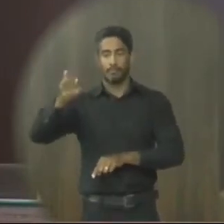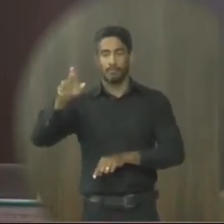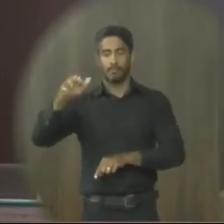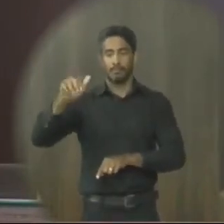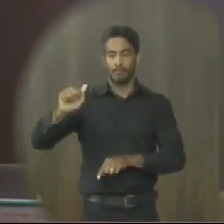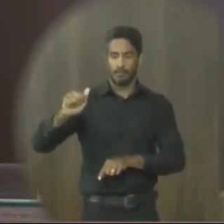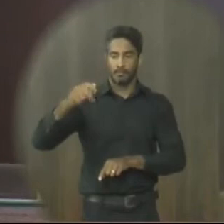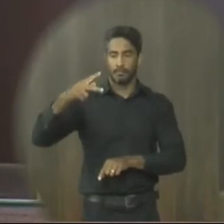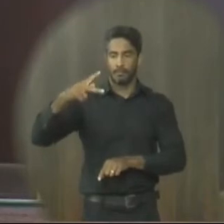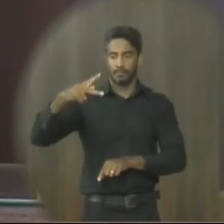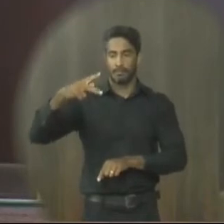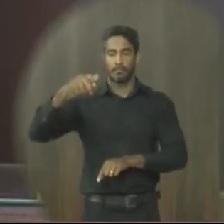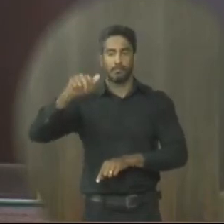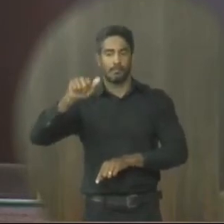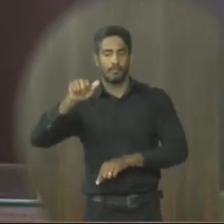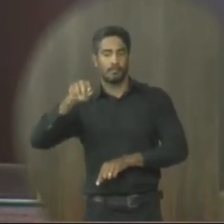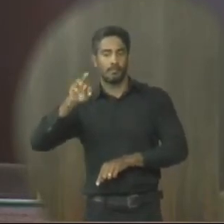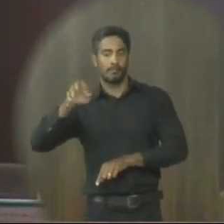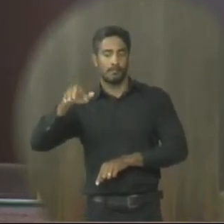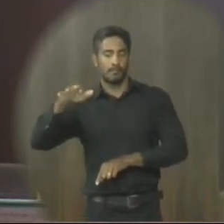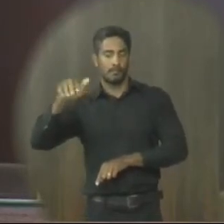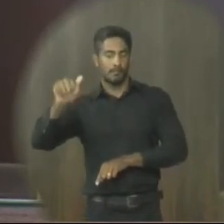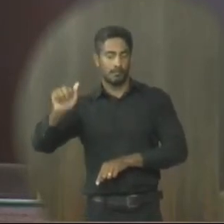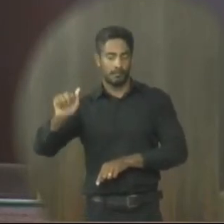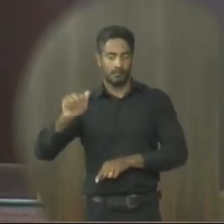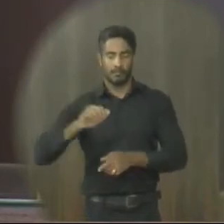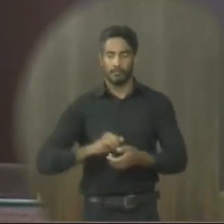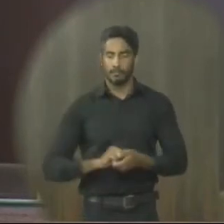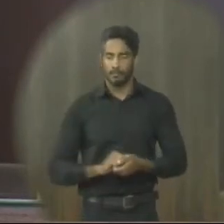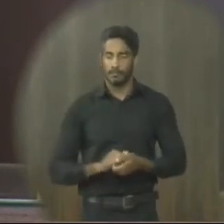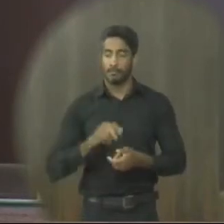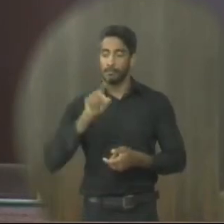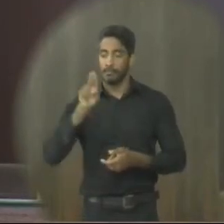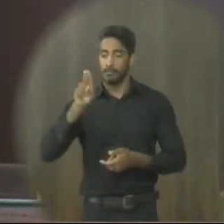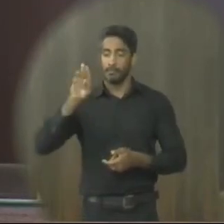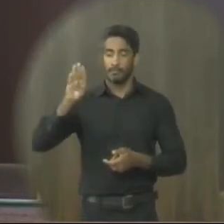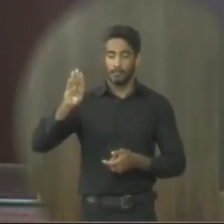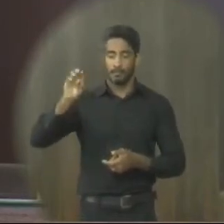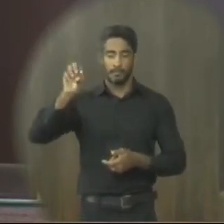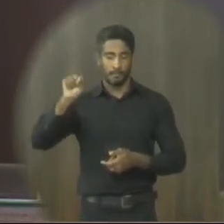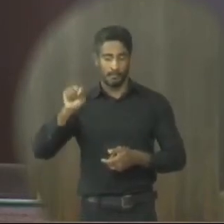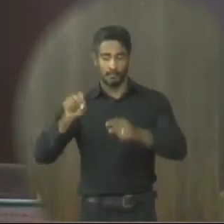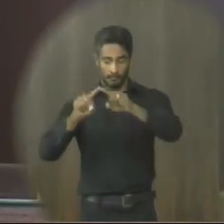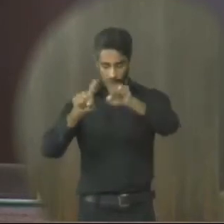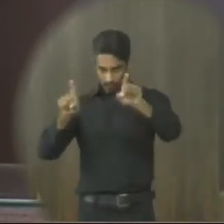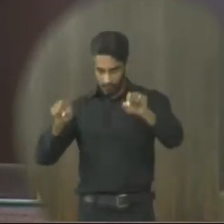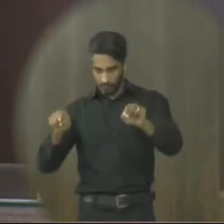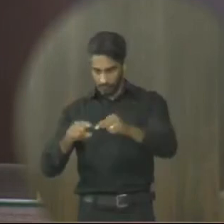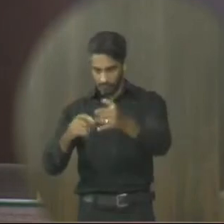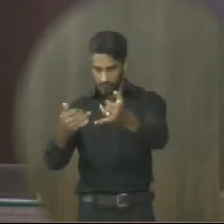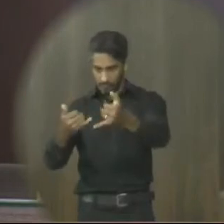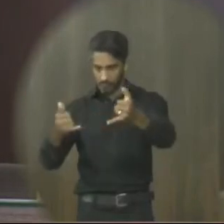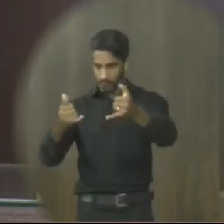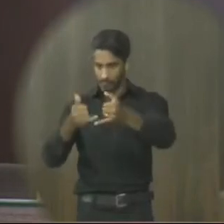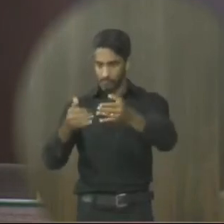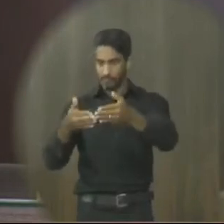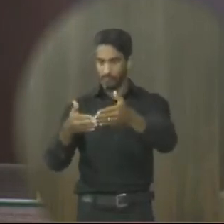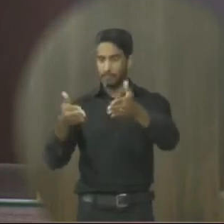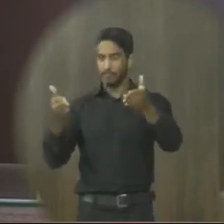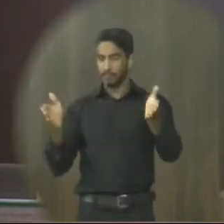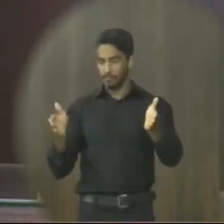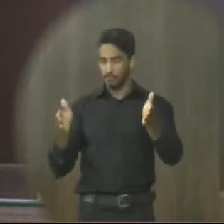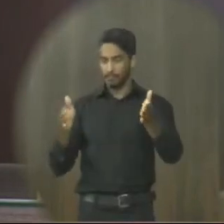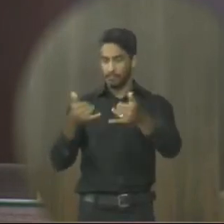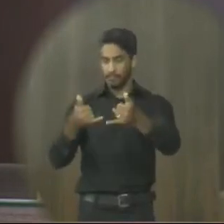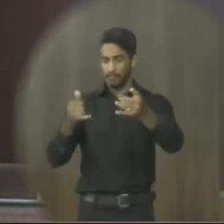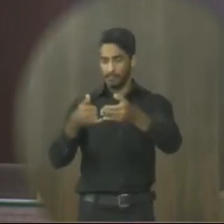da parteira Maria Neves. Na UBS, a caixa de energia está aberta com os fios de